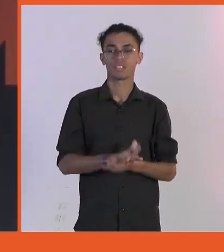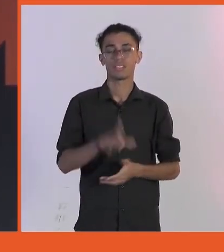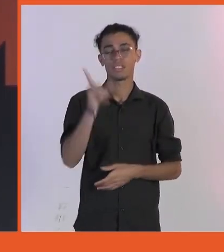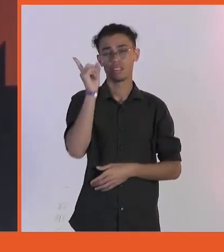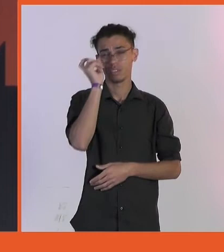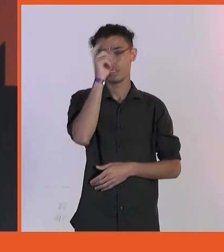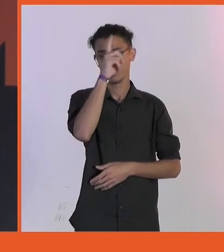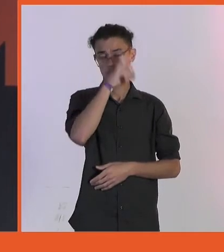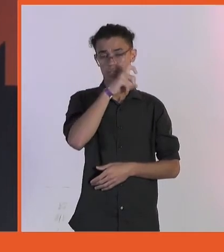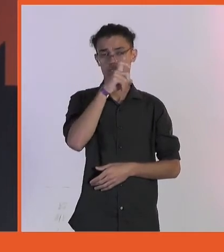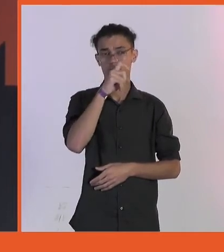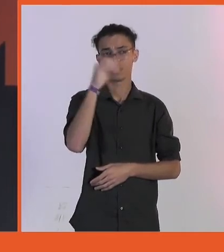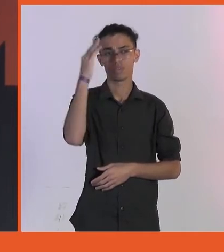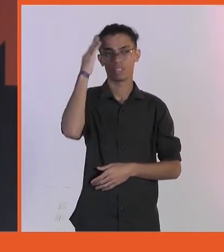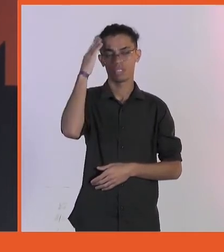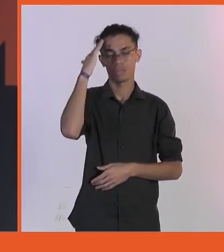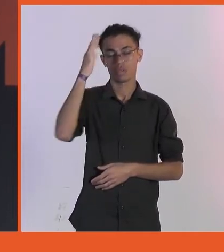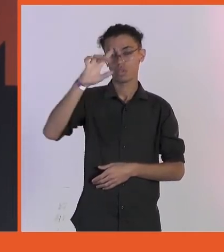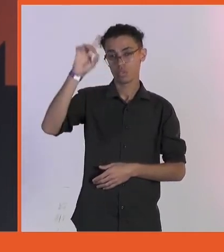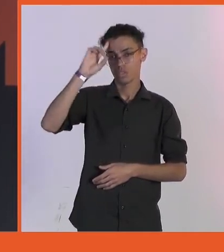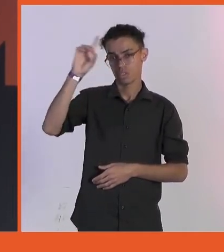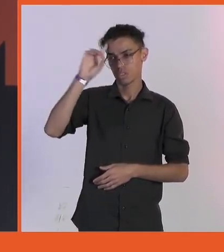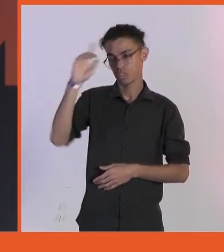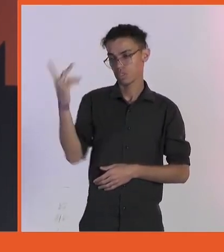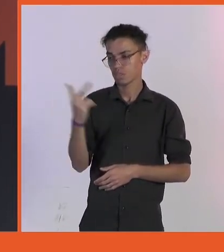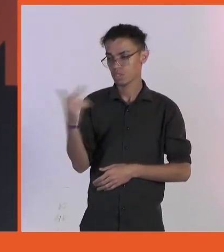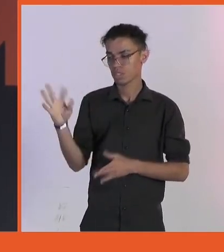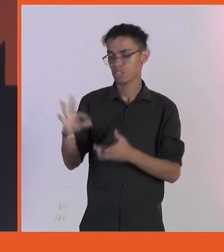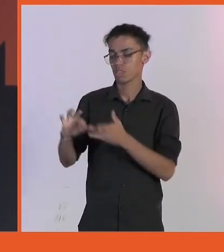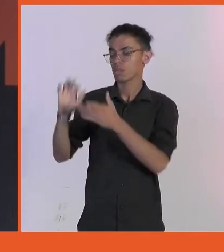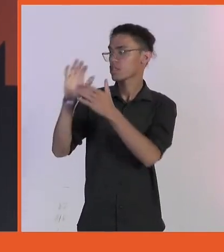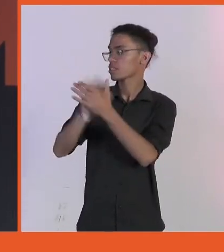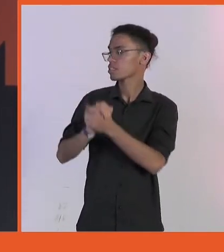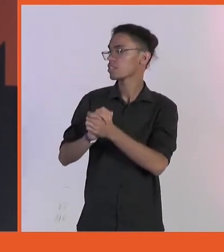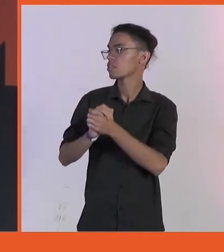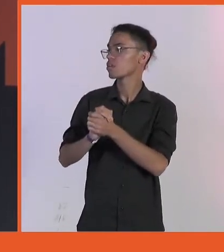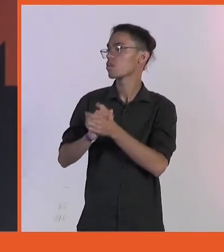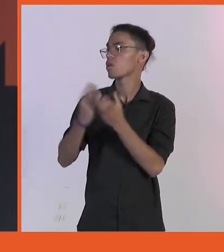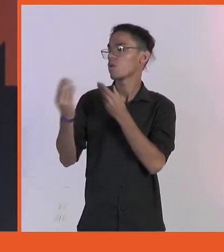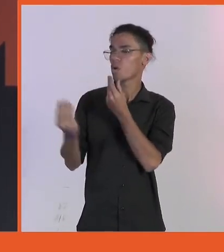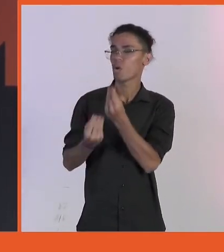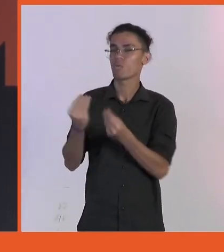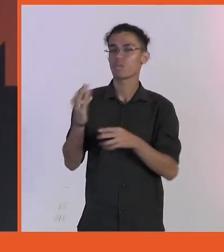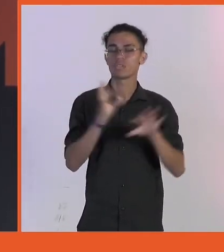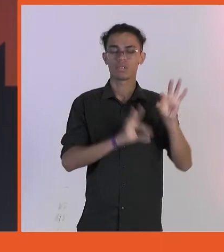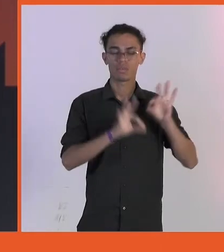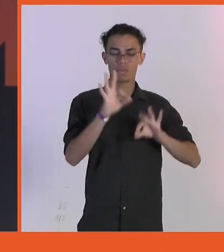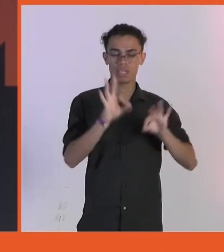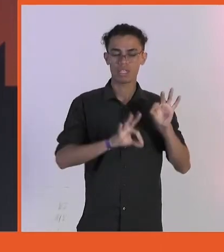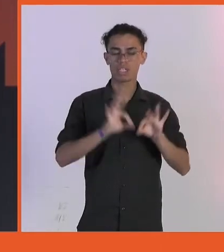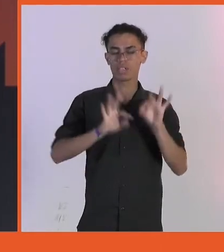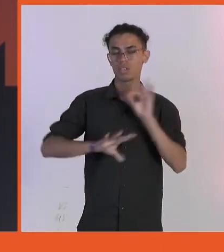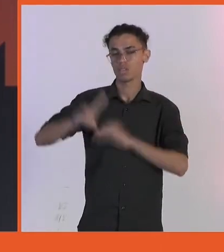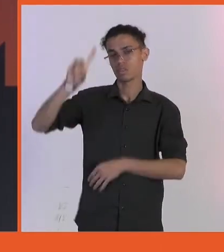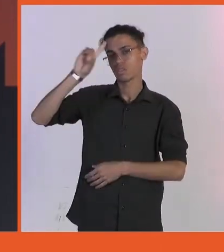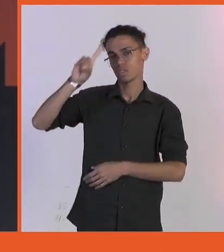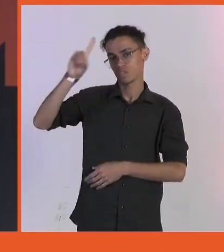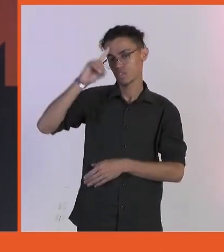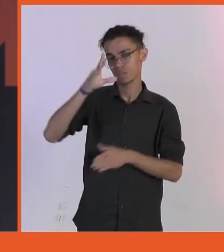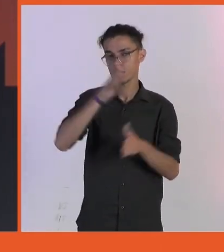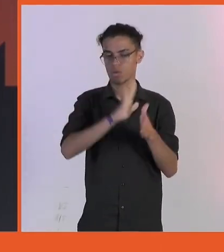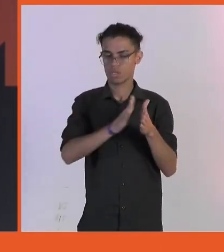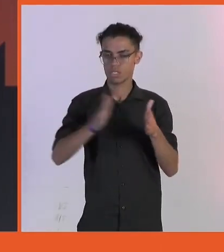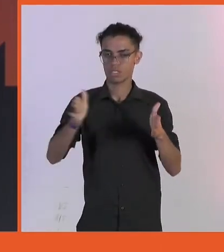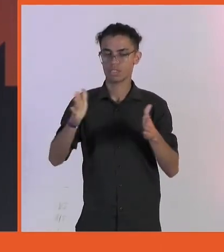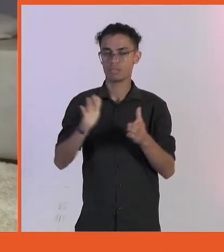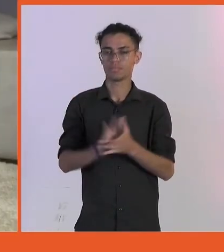difícil. Queria saber qual é a rotina de vocês, como casal, como que vocês fazem para organizar a rotina, o dia a dia e produzir conteúdos